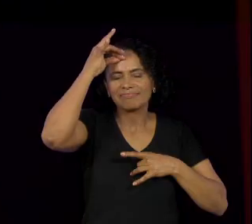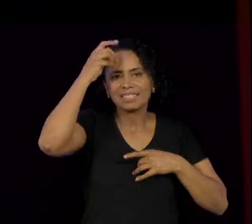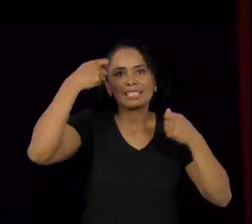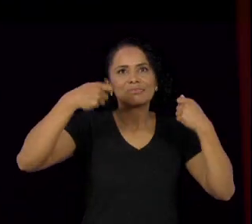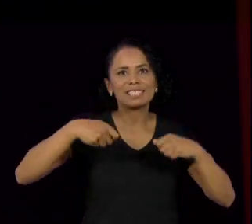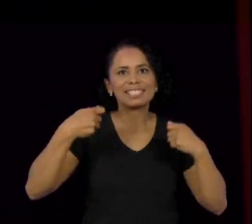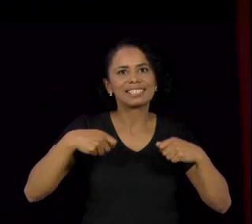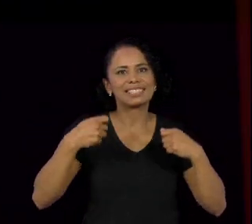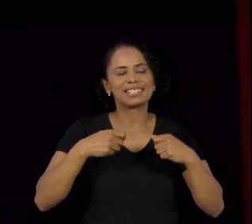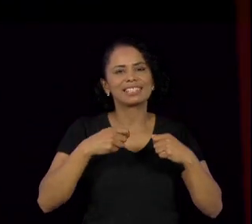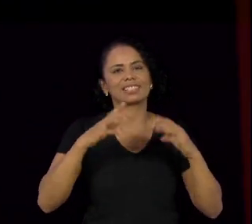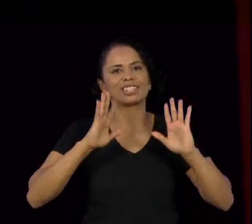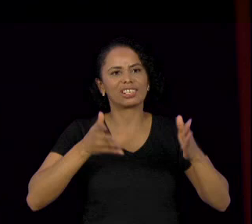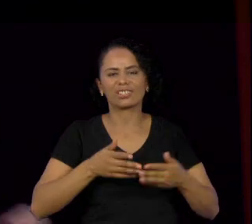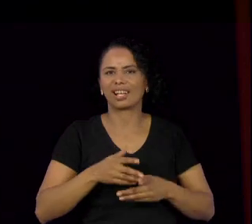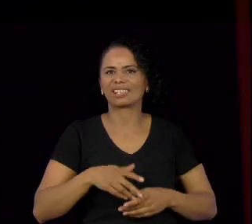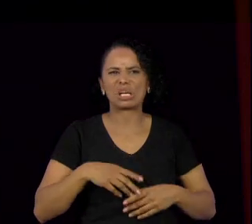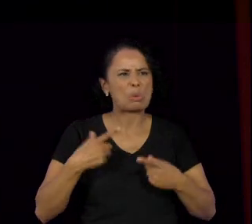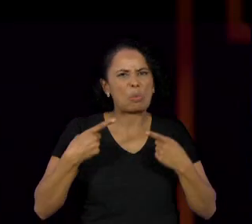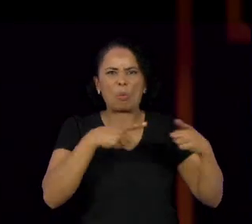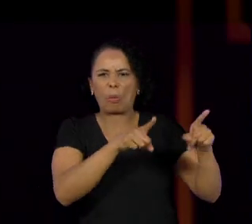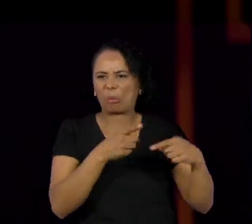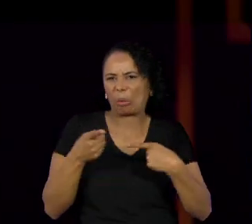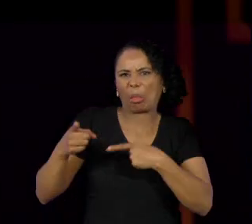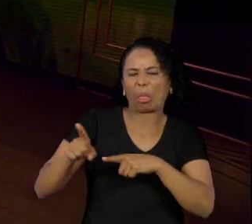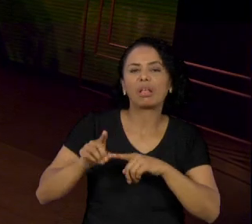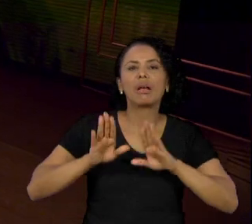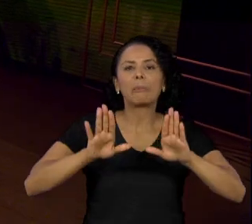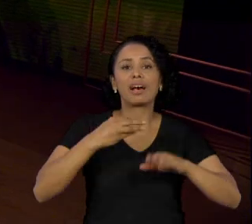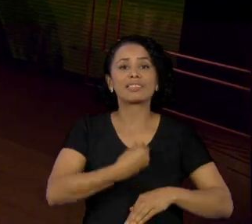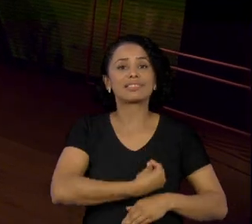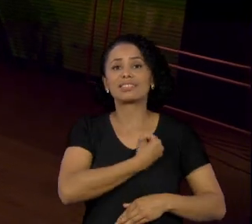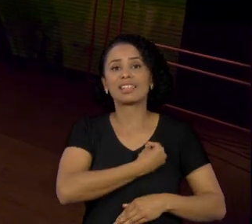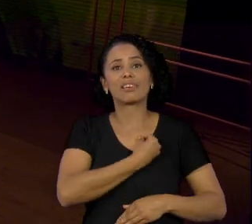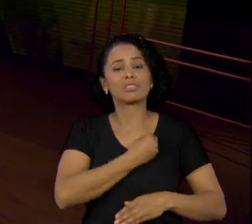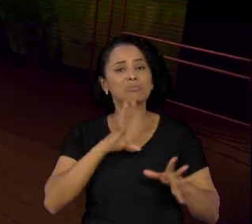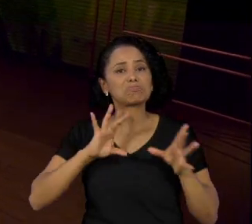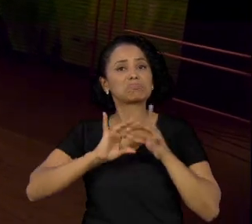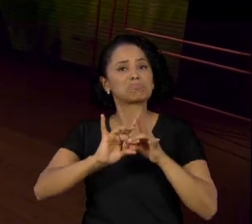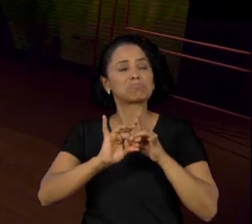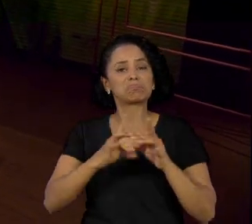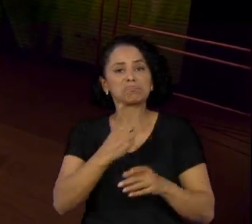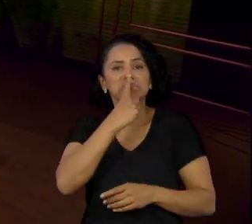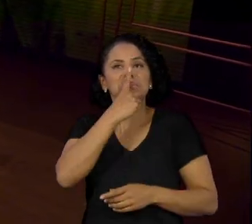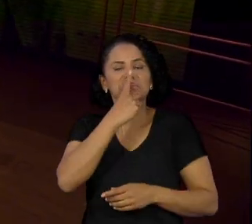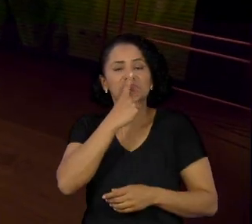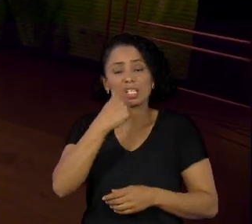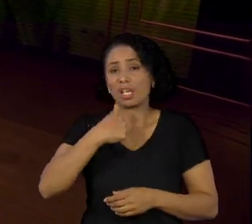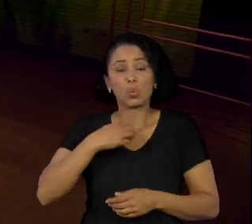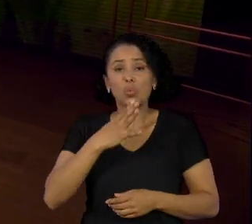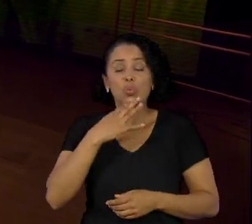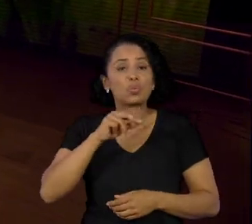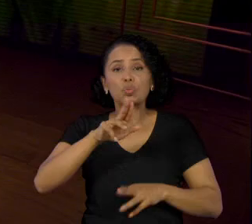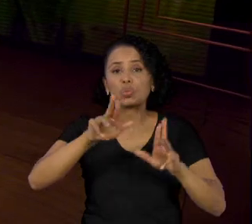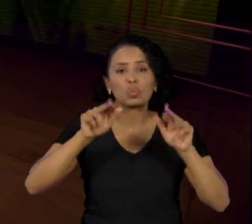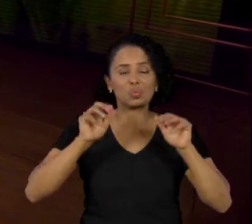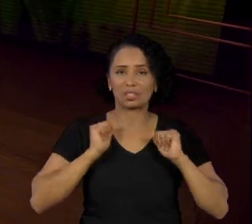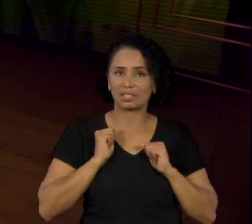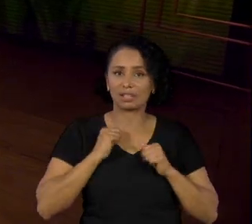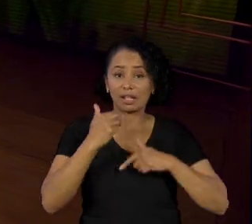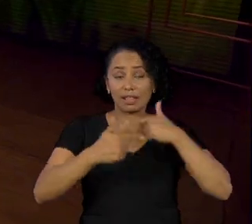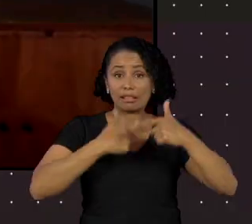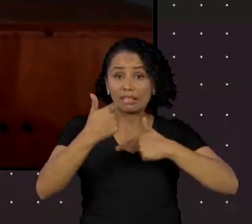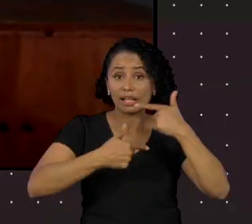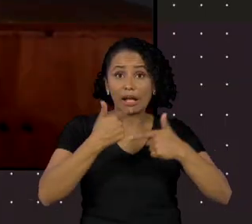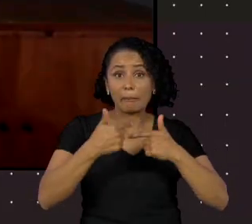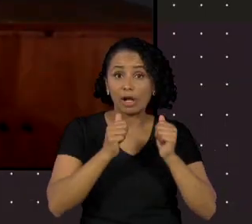se gostar tanto na vida, né? E eu não conhecia a Adriana, nunca tinha trabalhado com ela, e acho